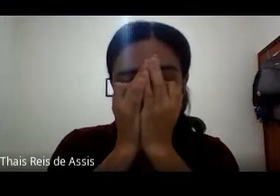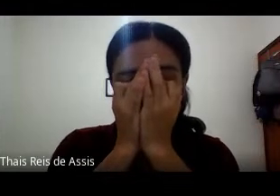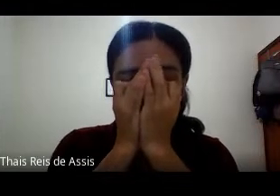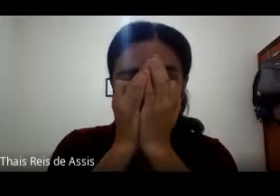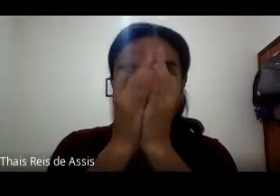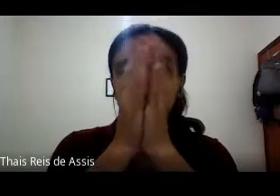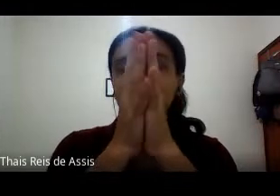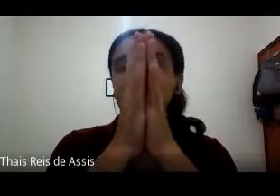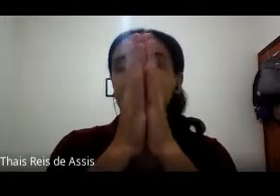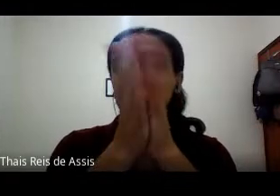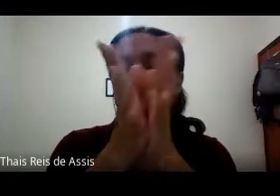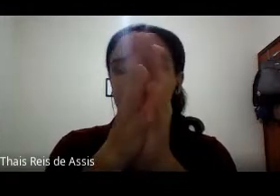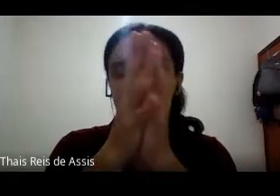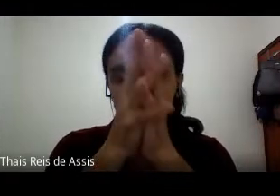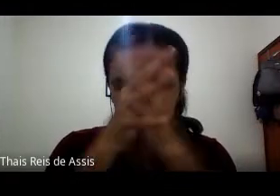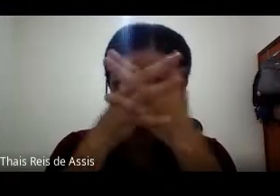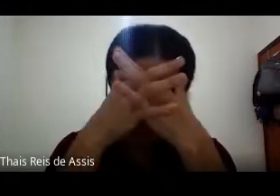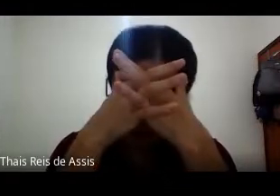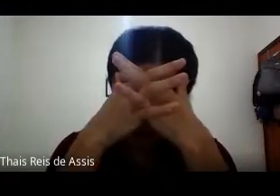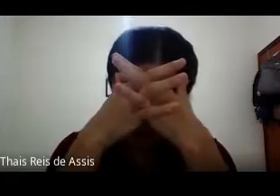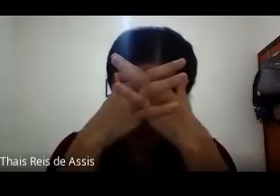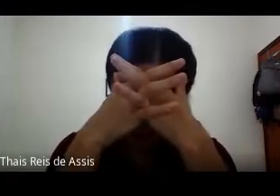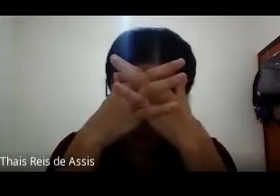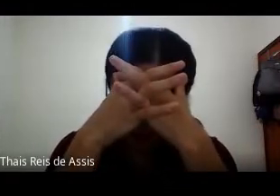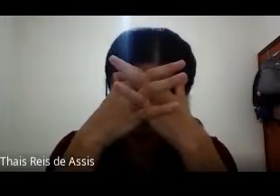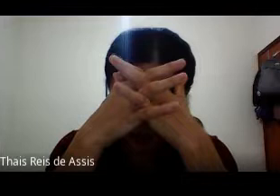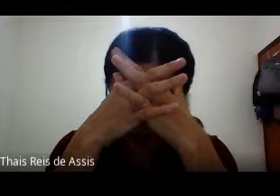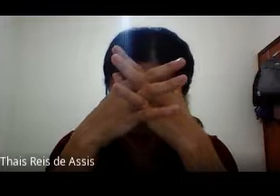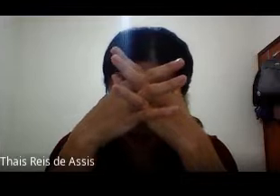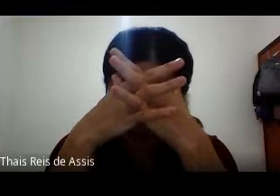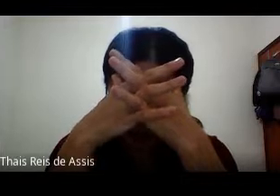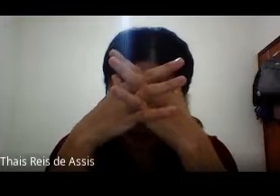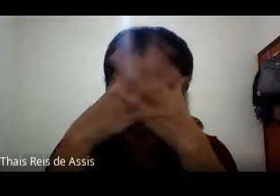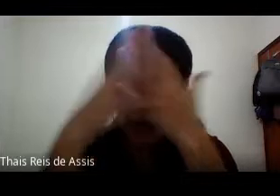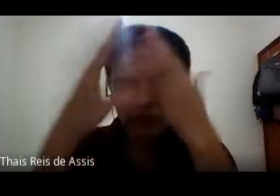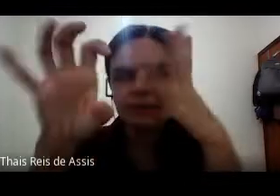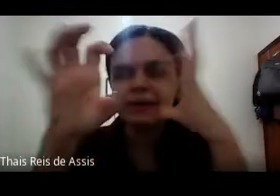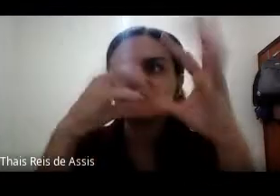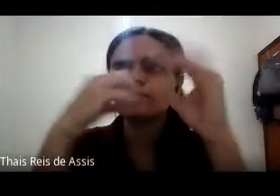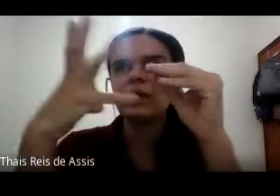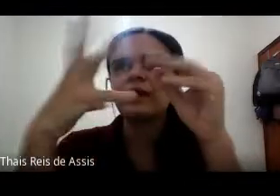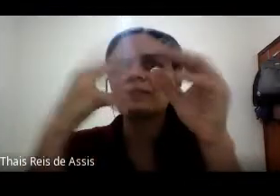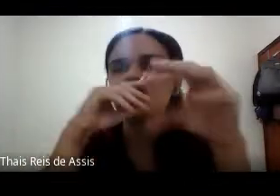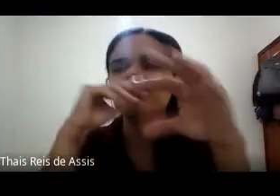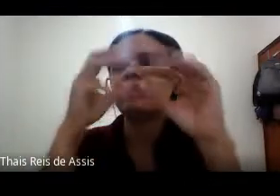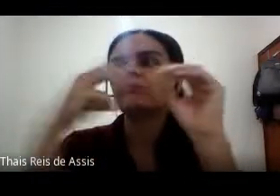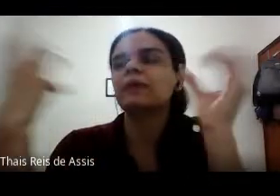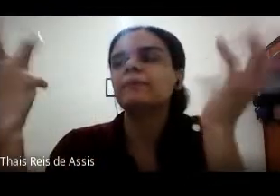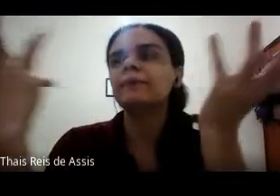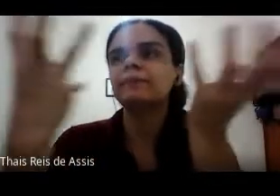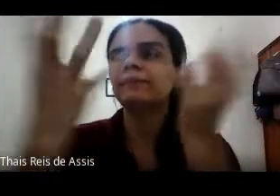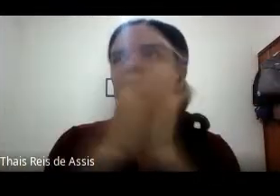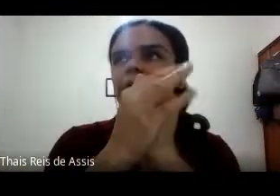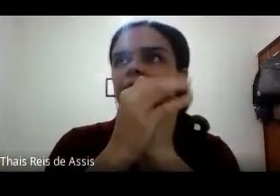Às vezes acontece muito isso na forma de projeto. Em vez de cada um trabalhar isolado, a gente pega um